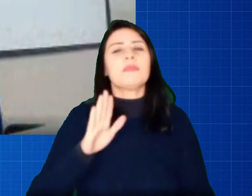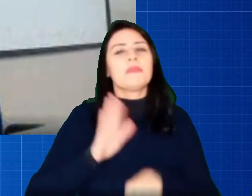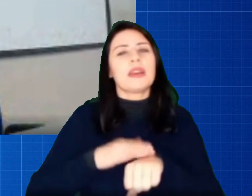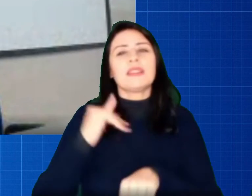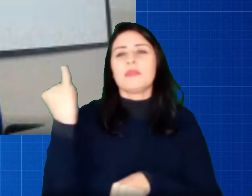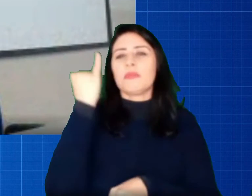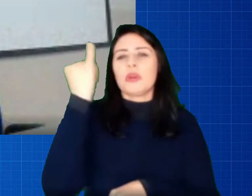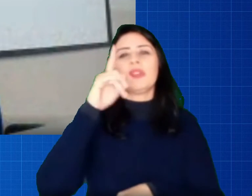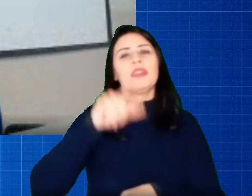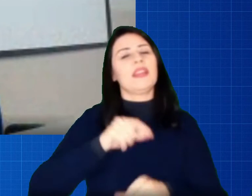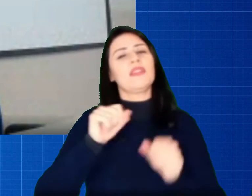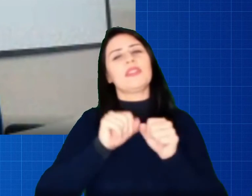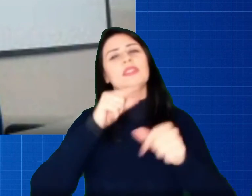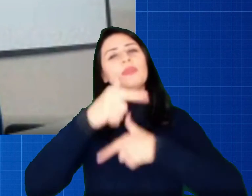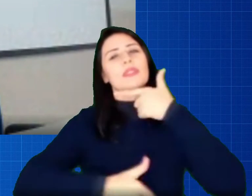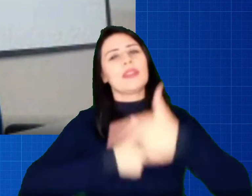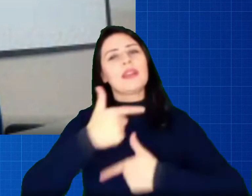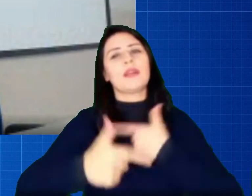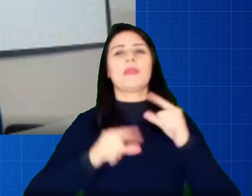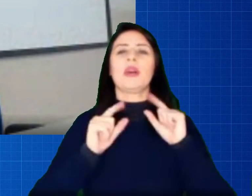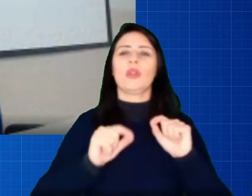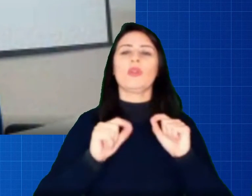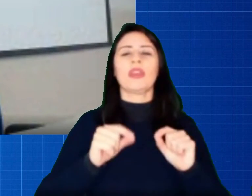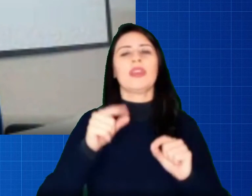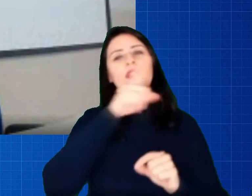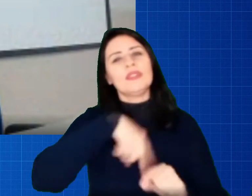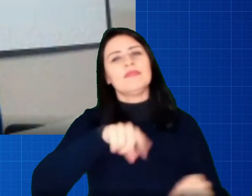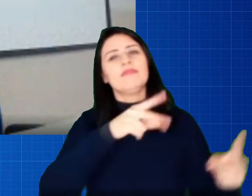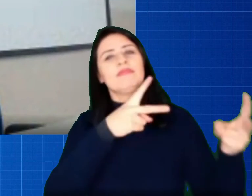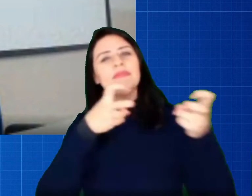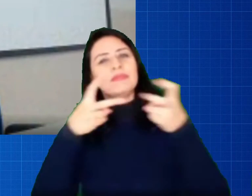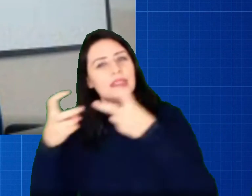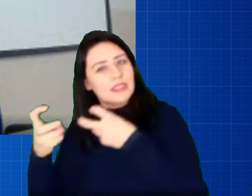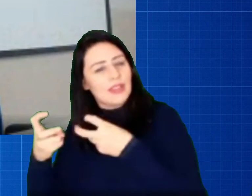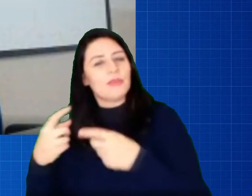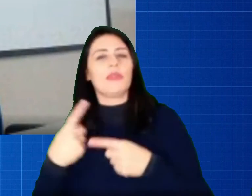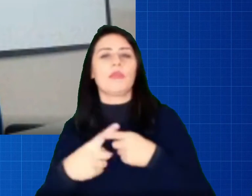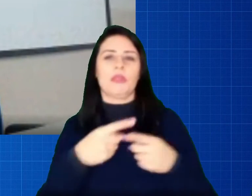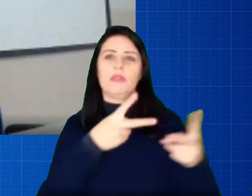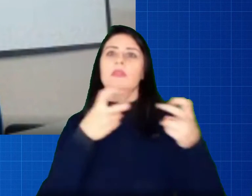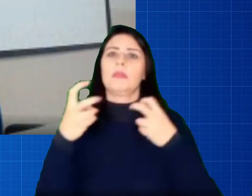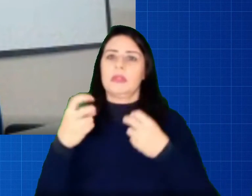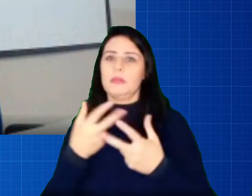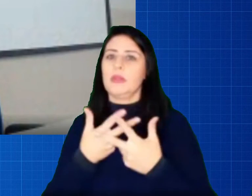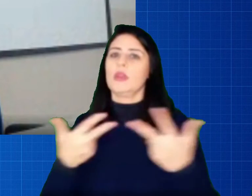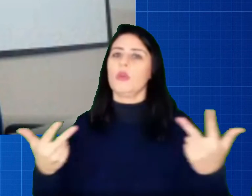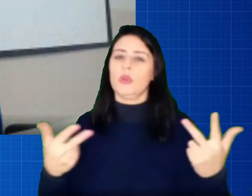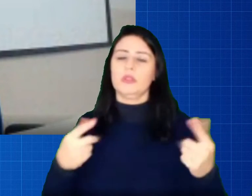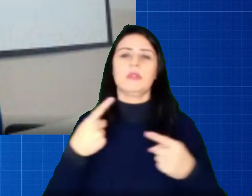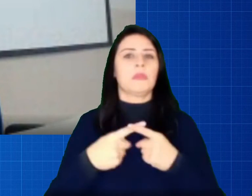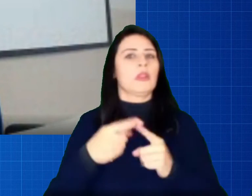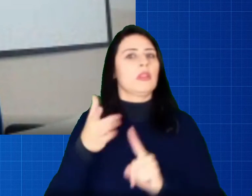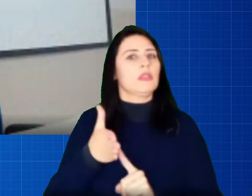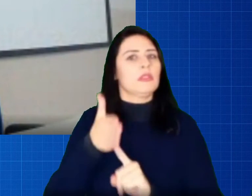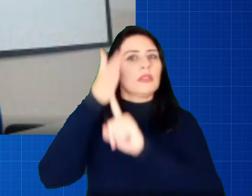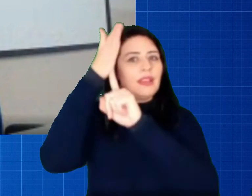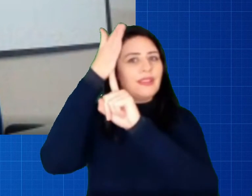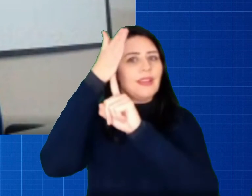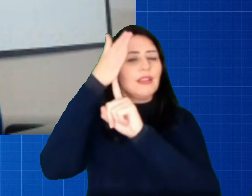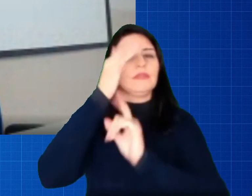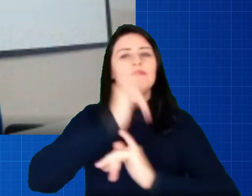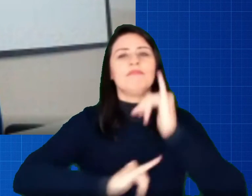do corpo e tá, né? Então, eu acho que mais que nunca é fazer diagnóstico. Fazer algum trabalho que você consiga levantar, porque você vai